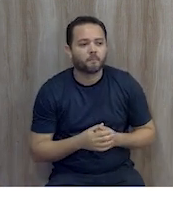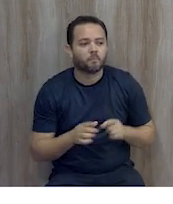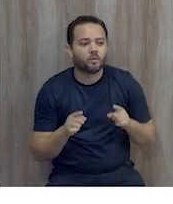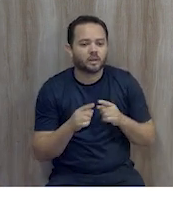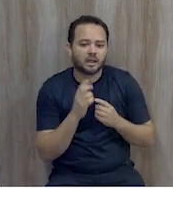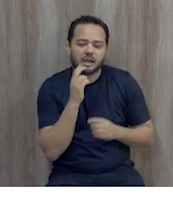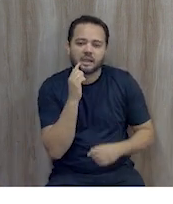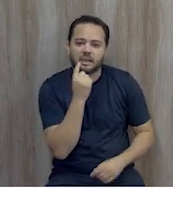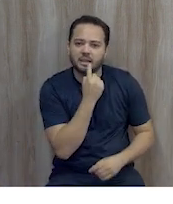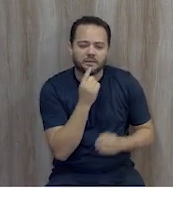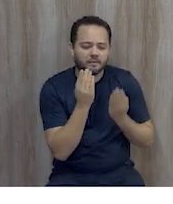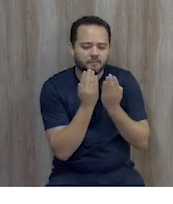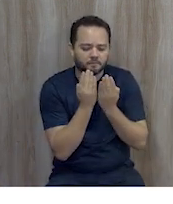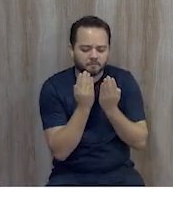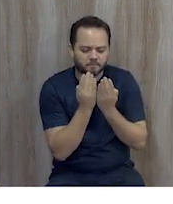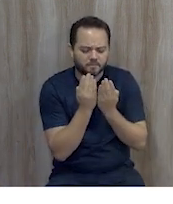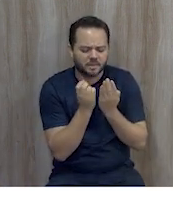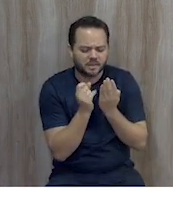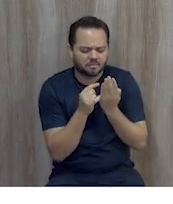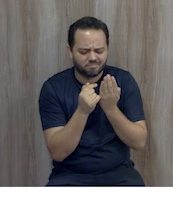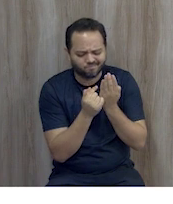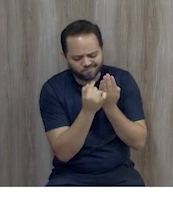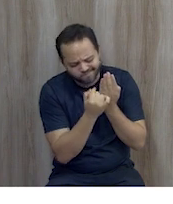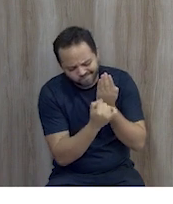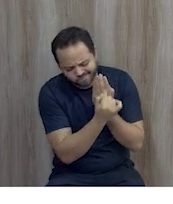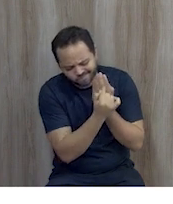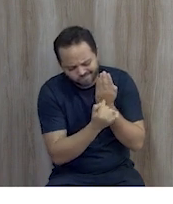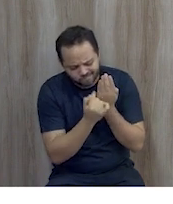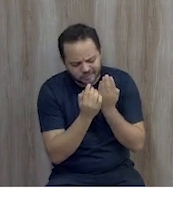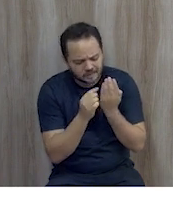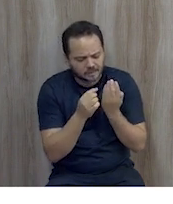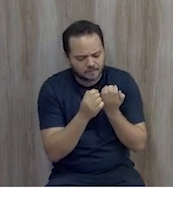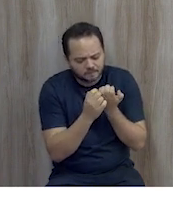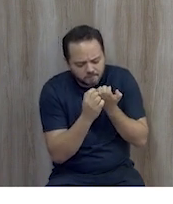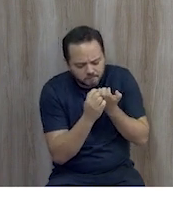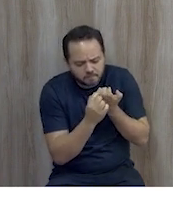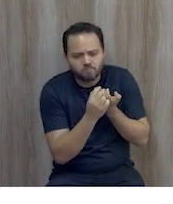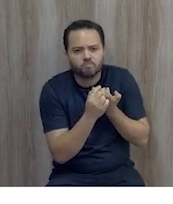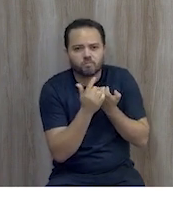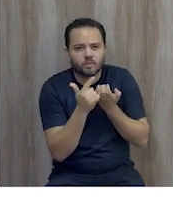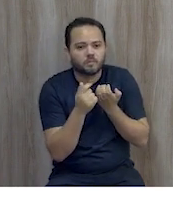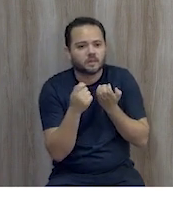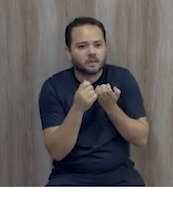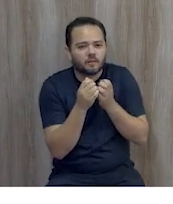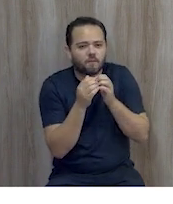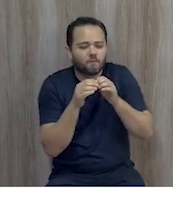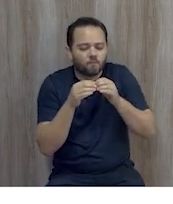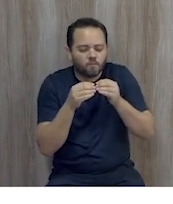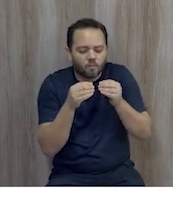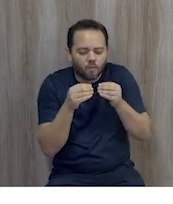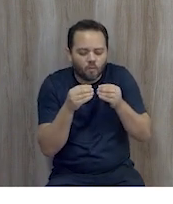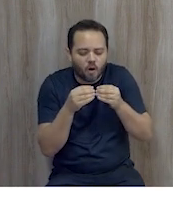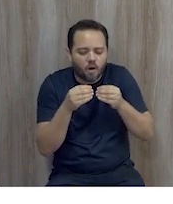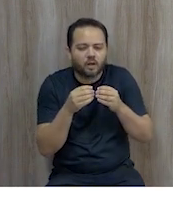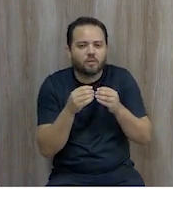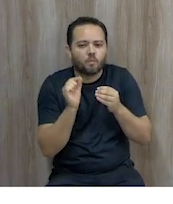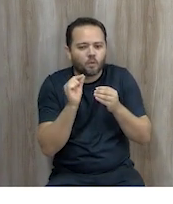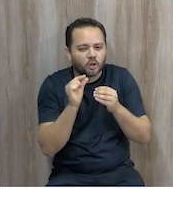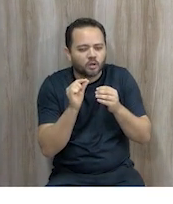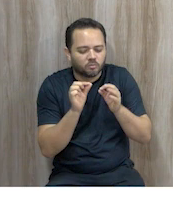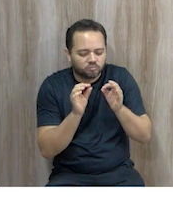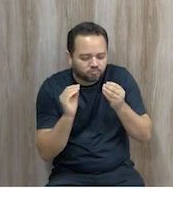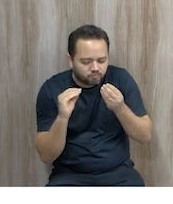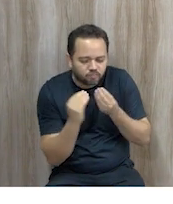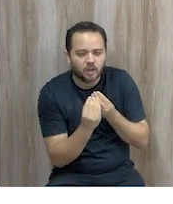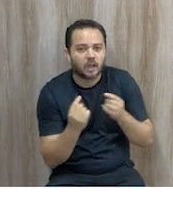que não tem tecido, na verdade, uma folga para a gente poder trabalhar esse túnel. Tá? Então, é uma boa indicação também e